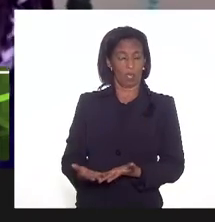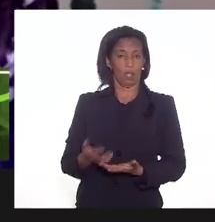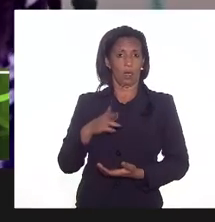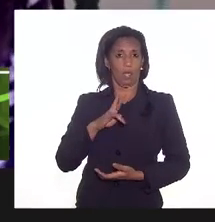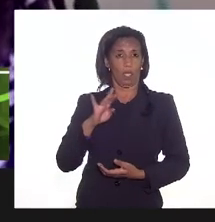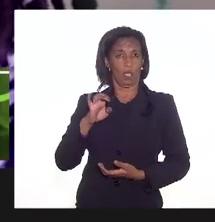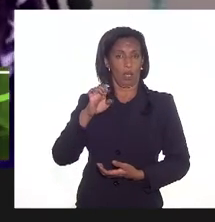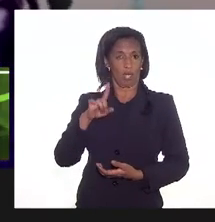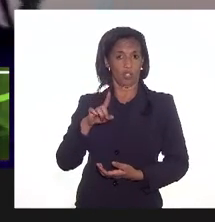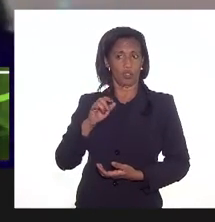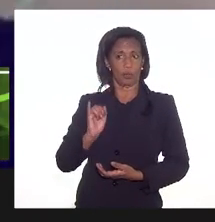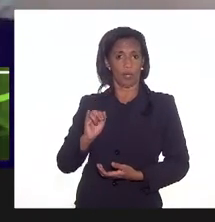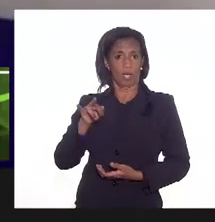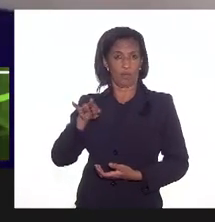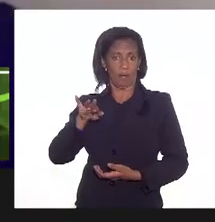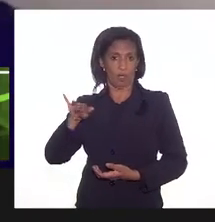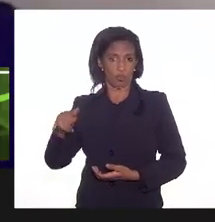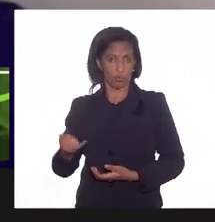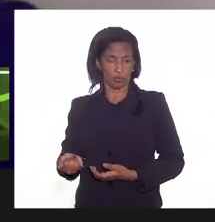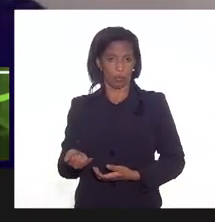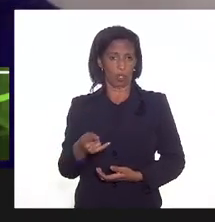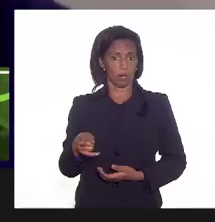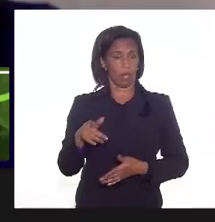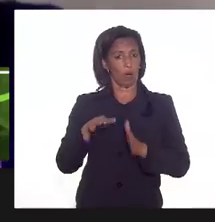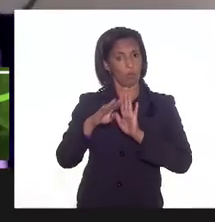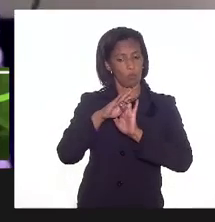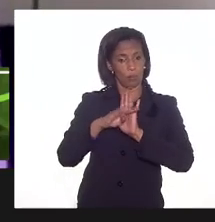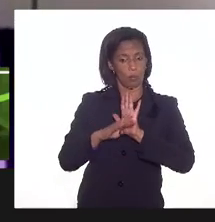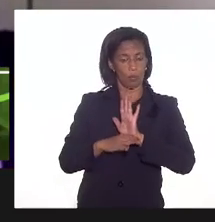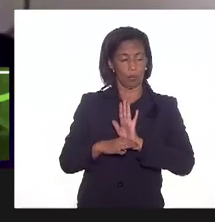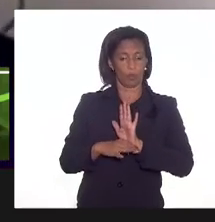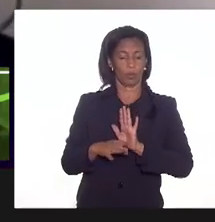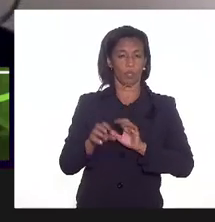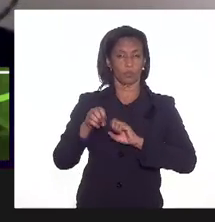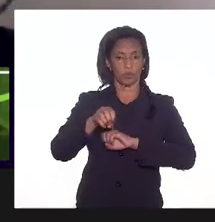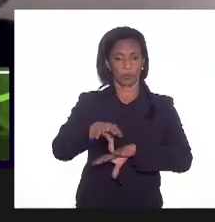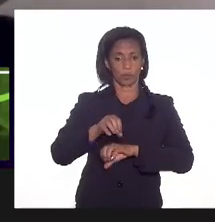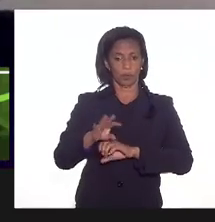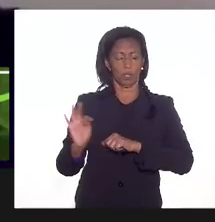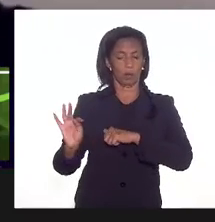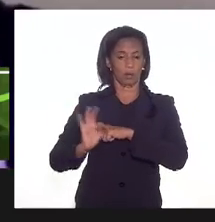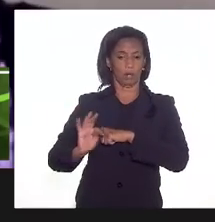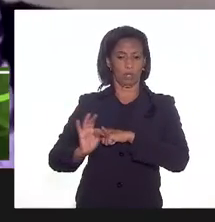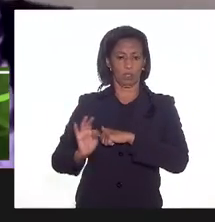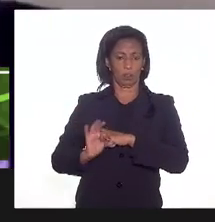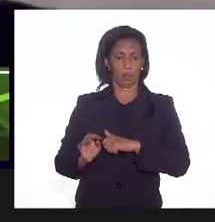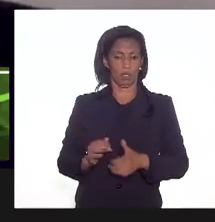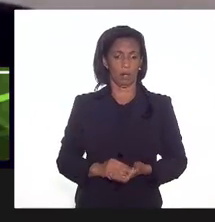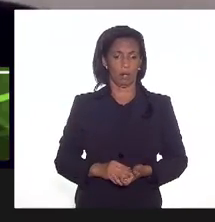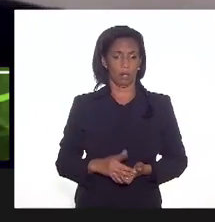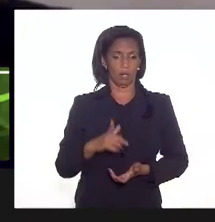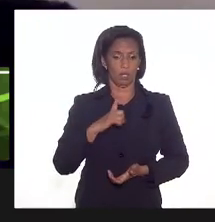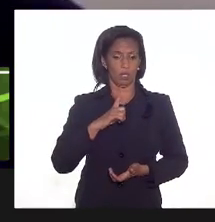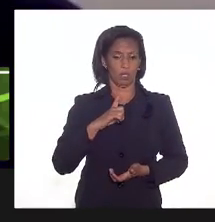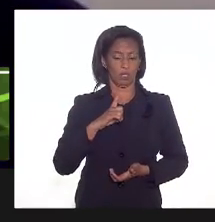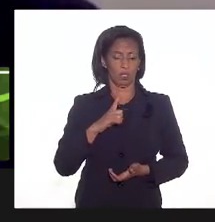rede do IFRJ que foi um programa de educação técnica que